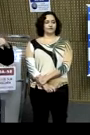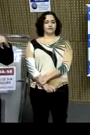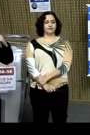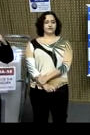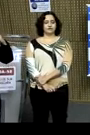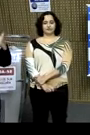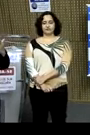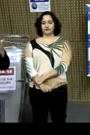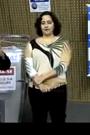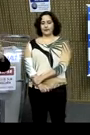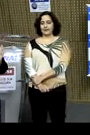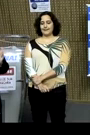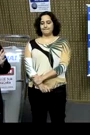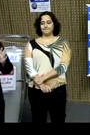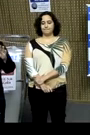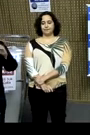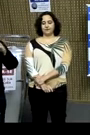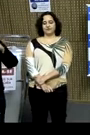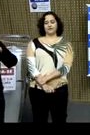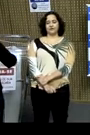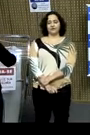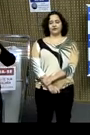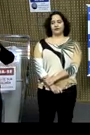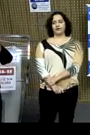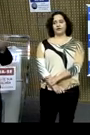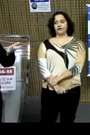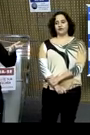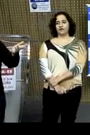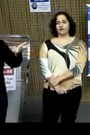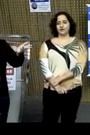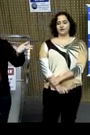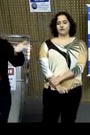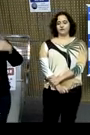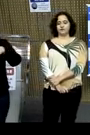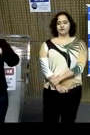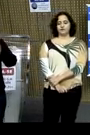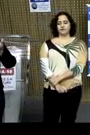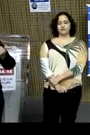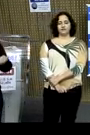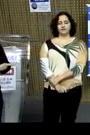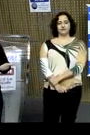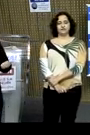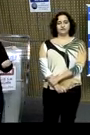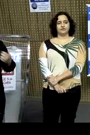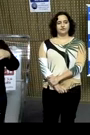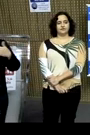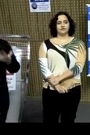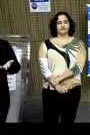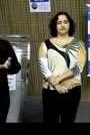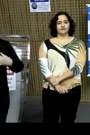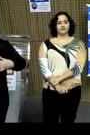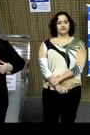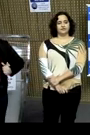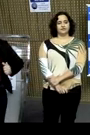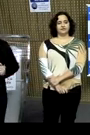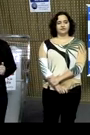consultas, ter uma agenda aqui flexível para que a gente possa dar um leque de horários para essas mulheres procurarem a unidade e não ter